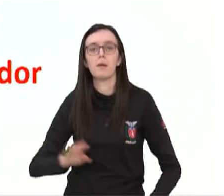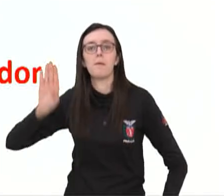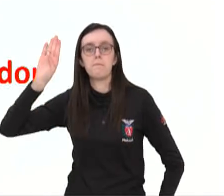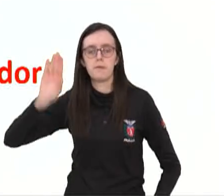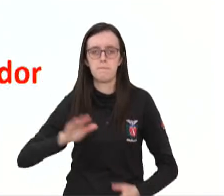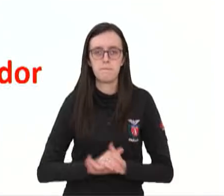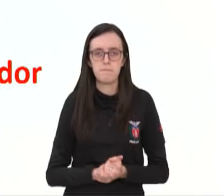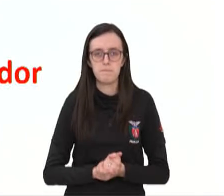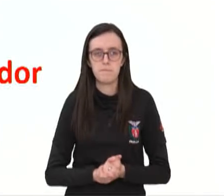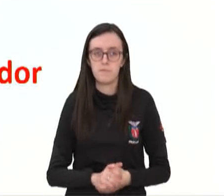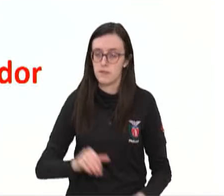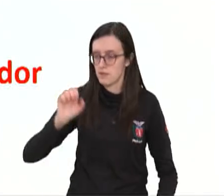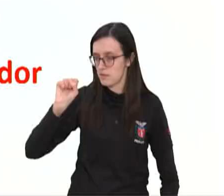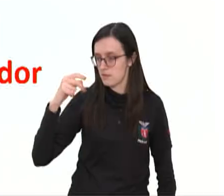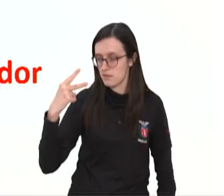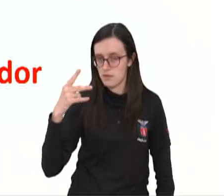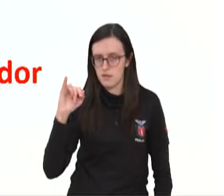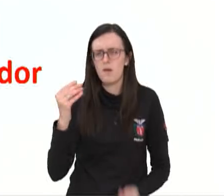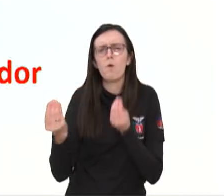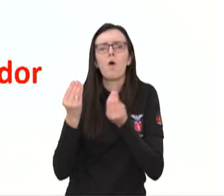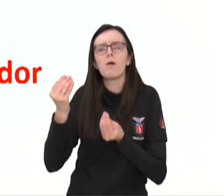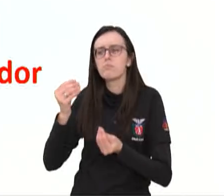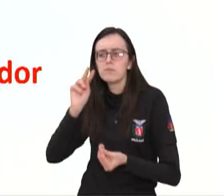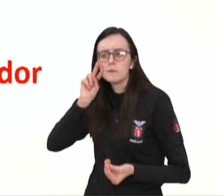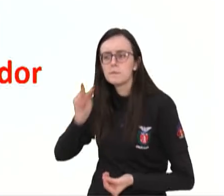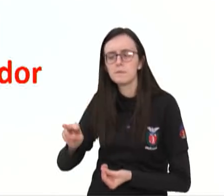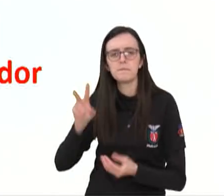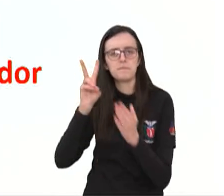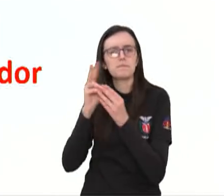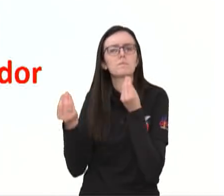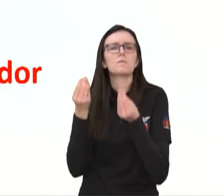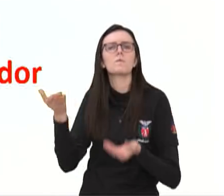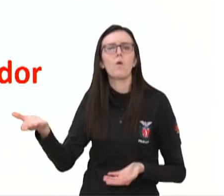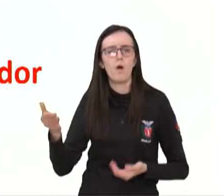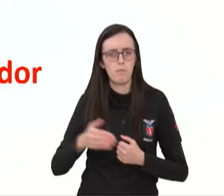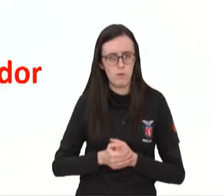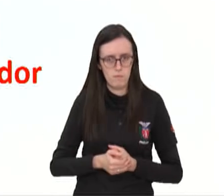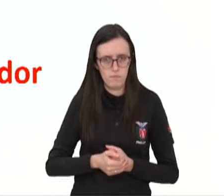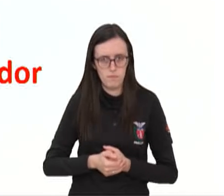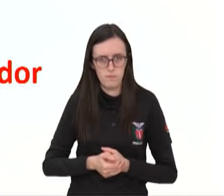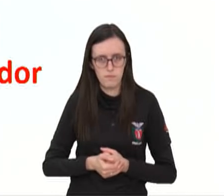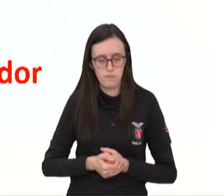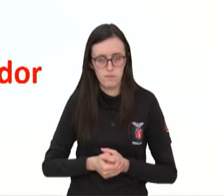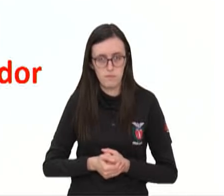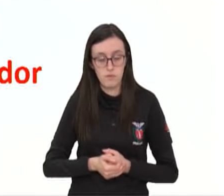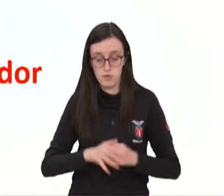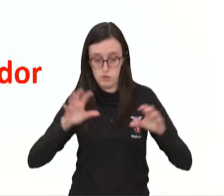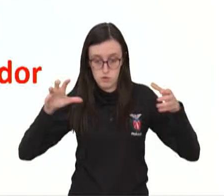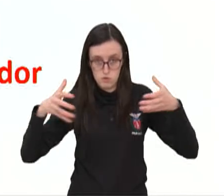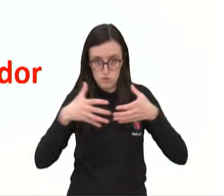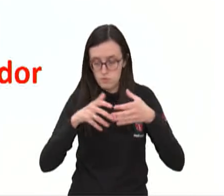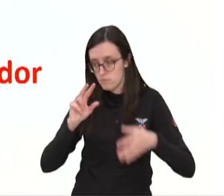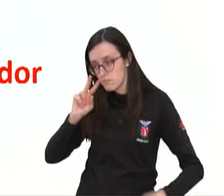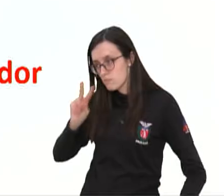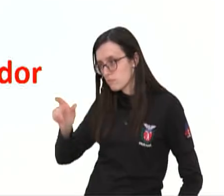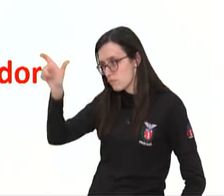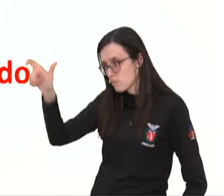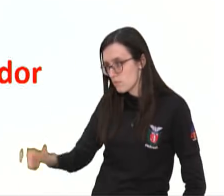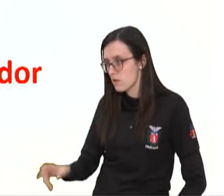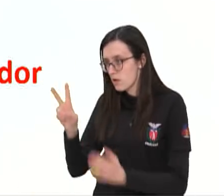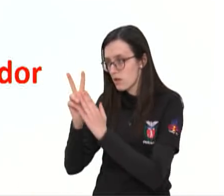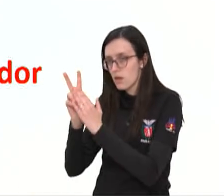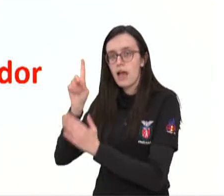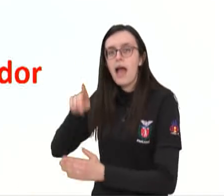o SPI, esse órgão, enxergava o indígena quando esse órgão foi criado? Para o órgão, o índio era um ser em